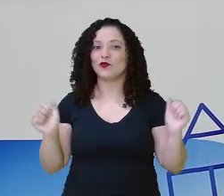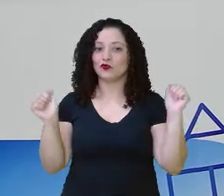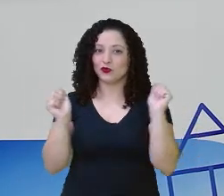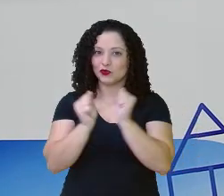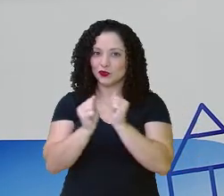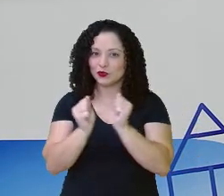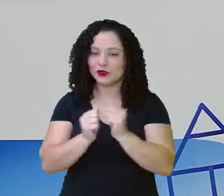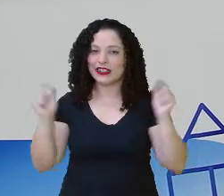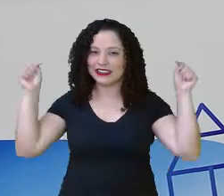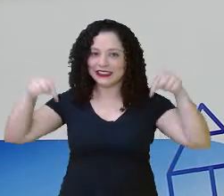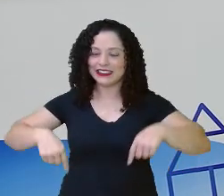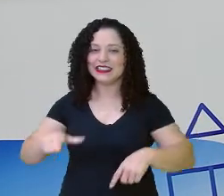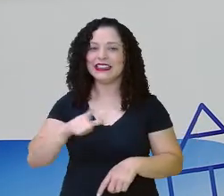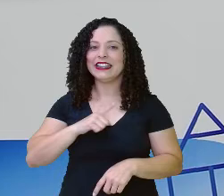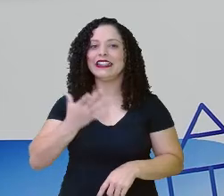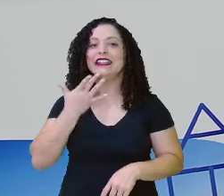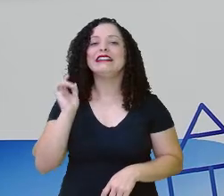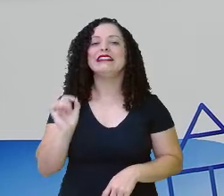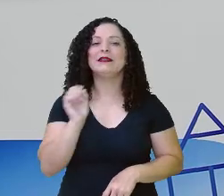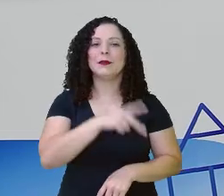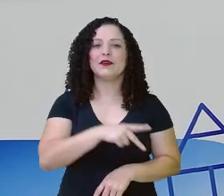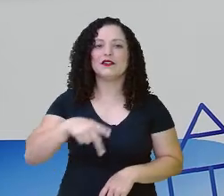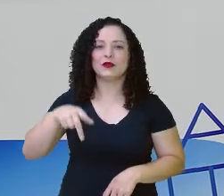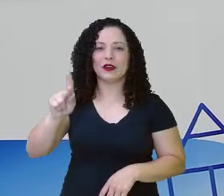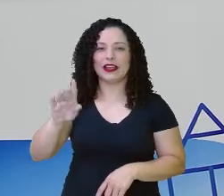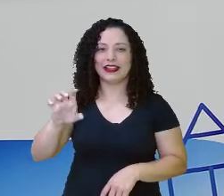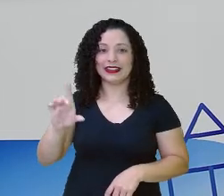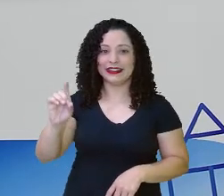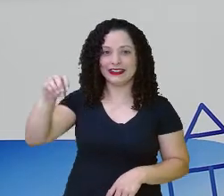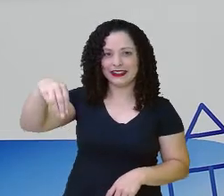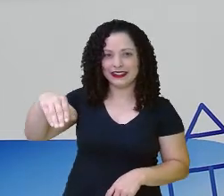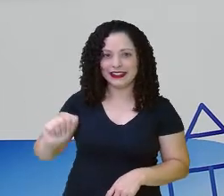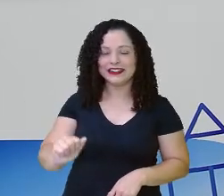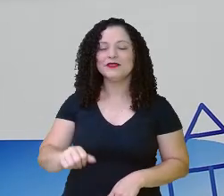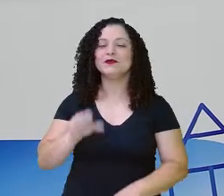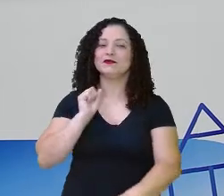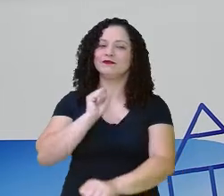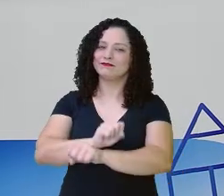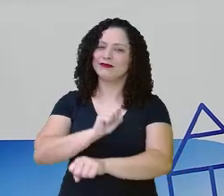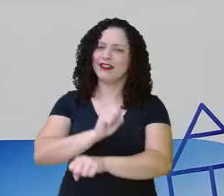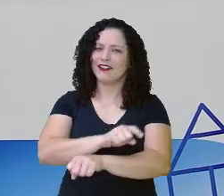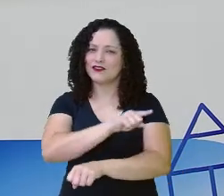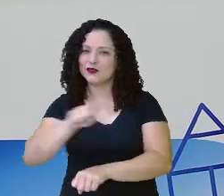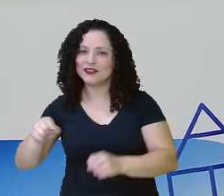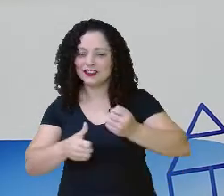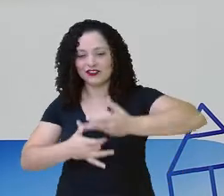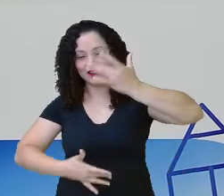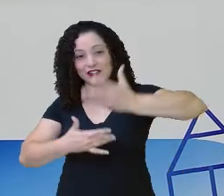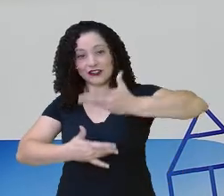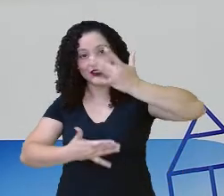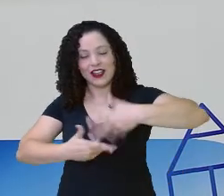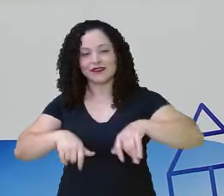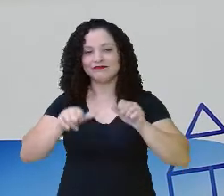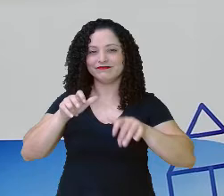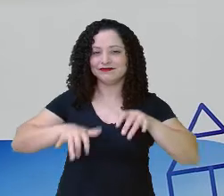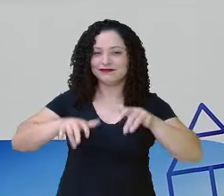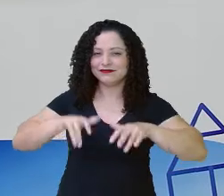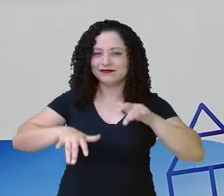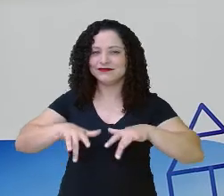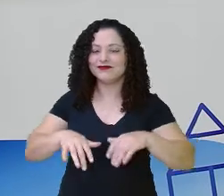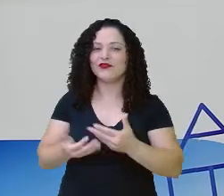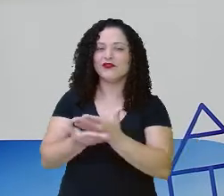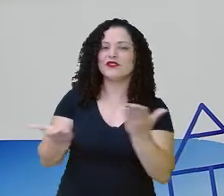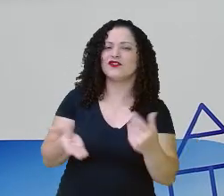comigo, eu tenho aqui a professora Kedma, que está aguardando o seu comentário, aguardando a sua